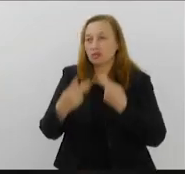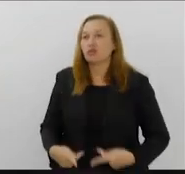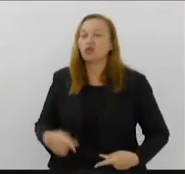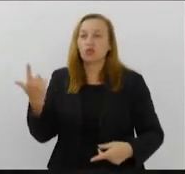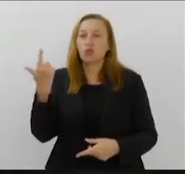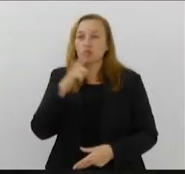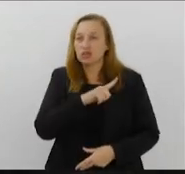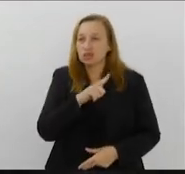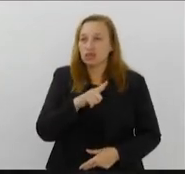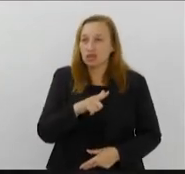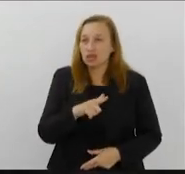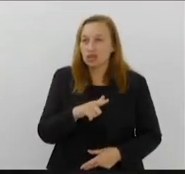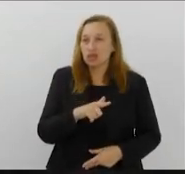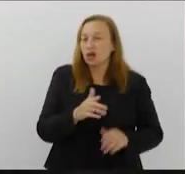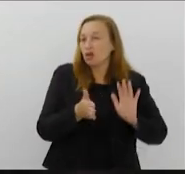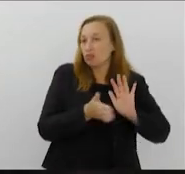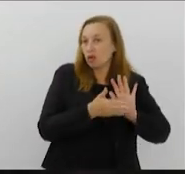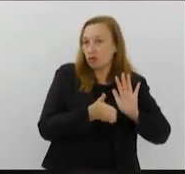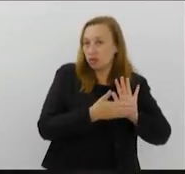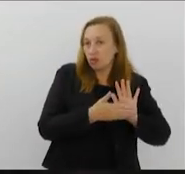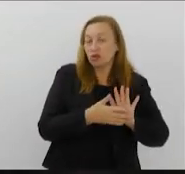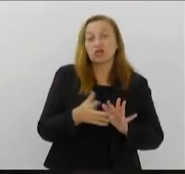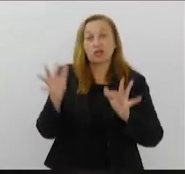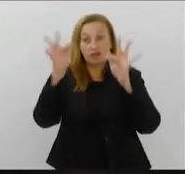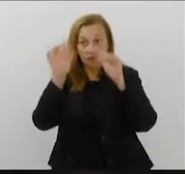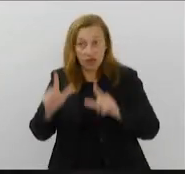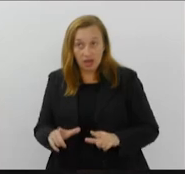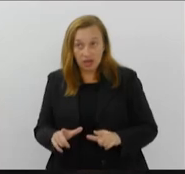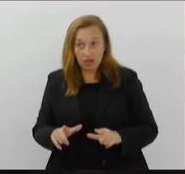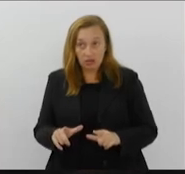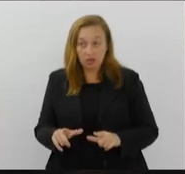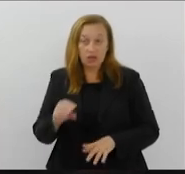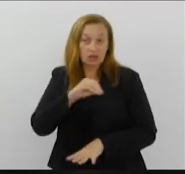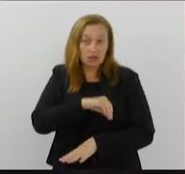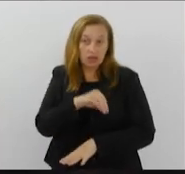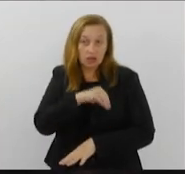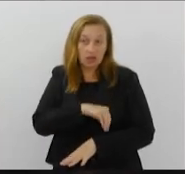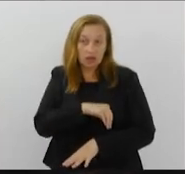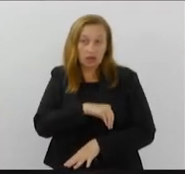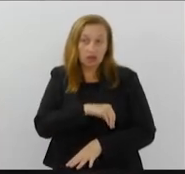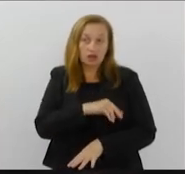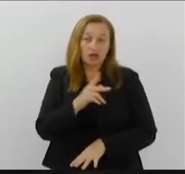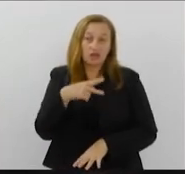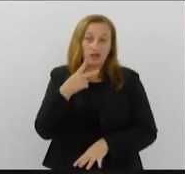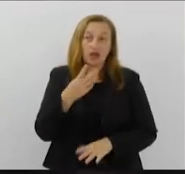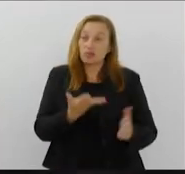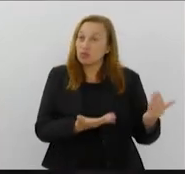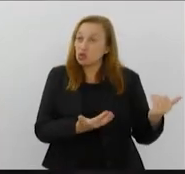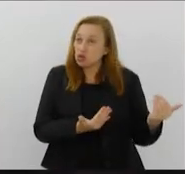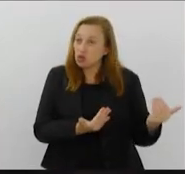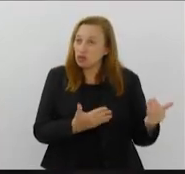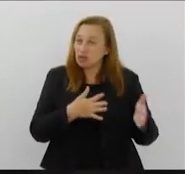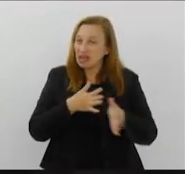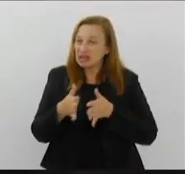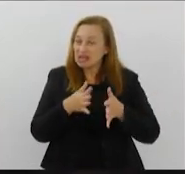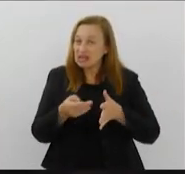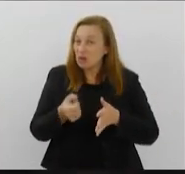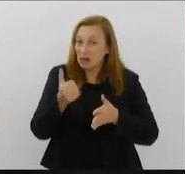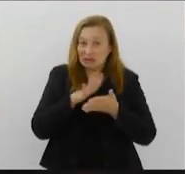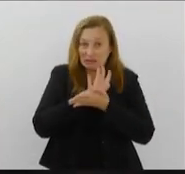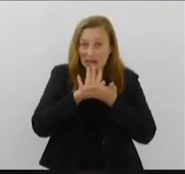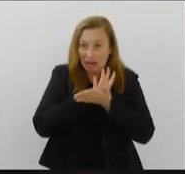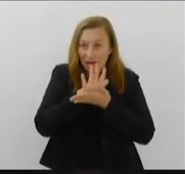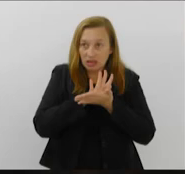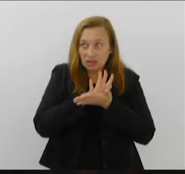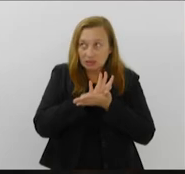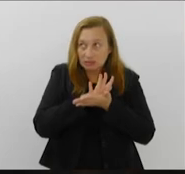conciliar propósito, felicidade e remuneração, a gente vai falar disso para um jovem que tem acesso a quase nada.